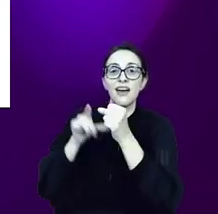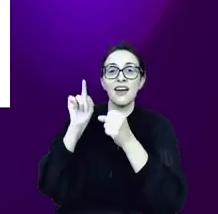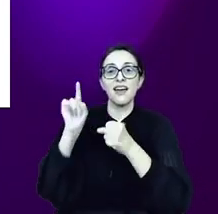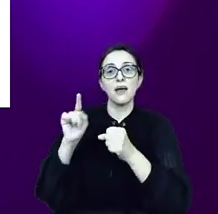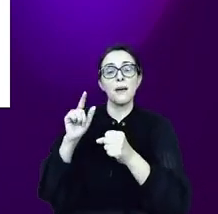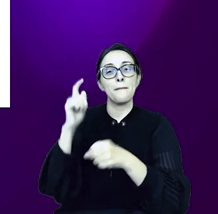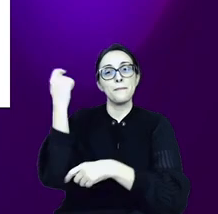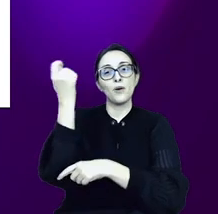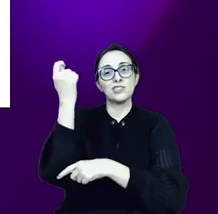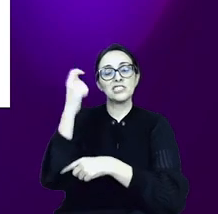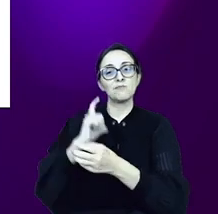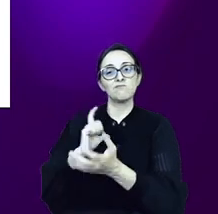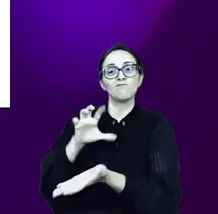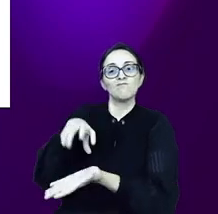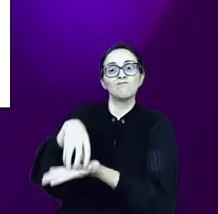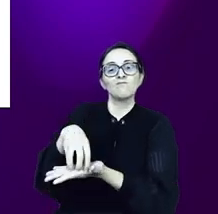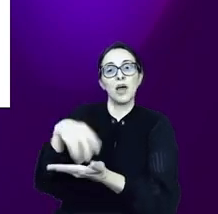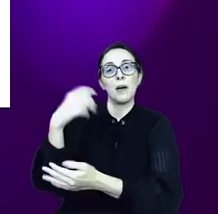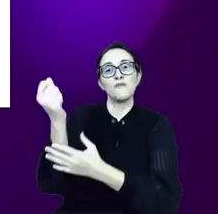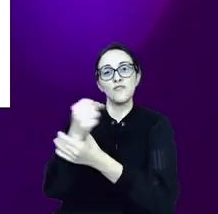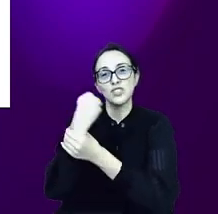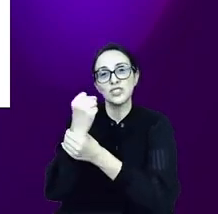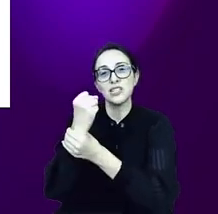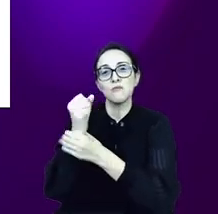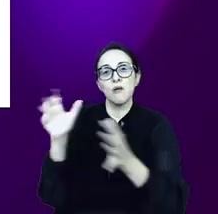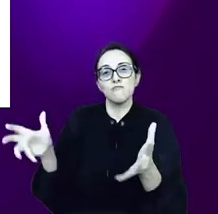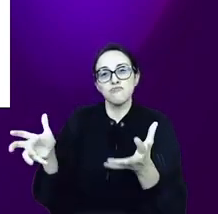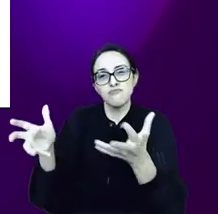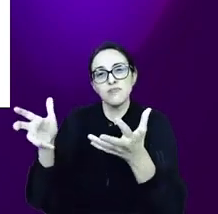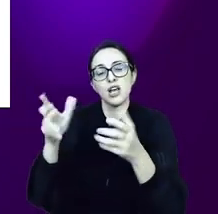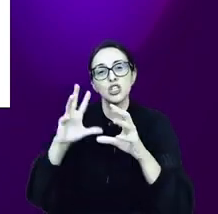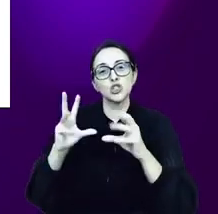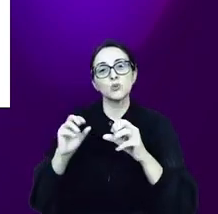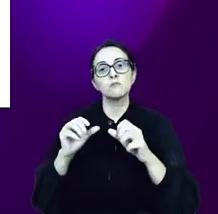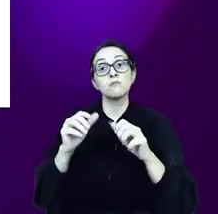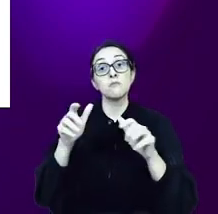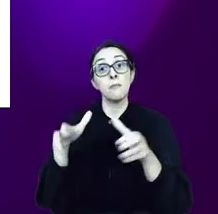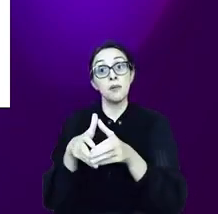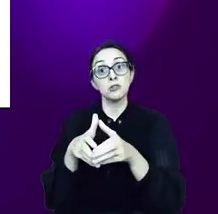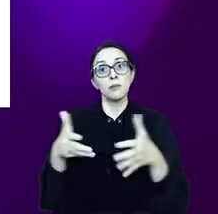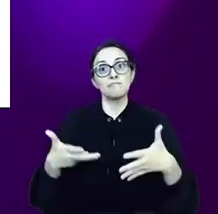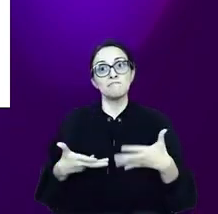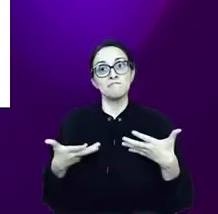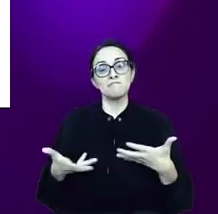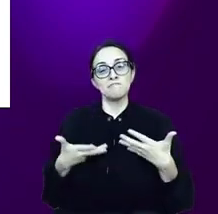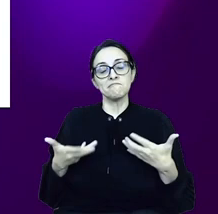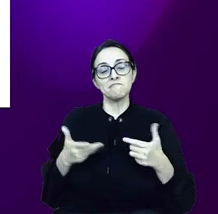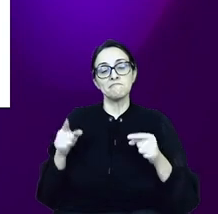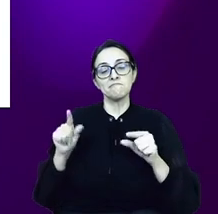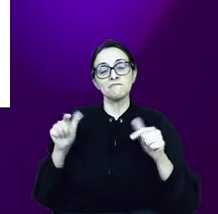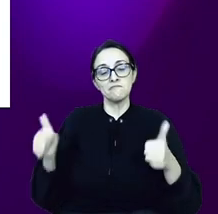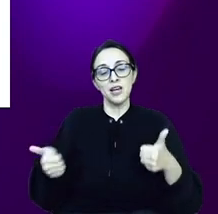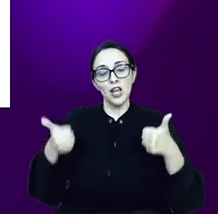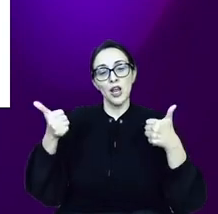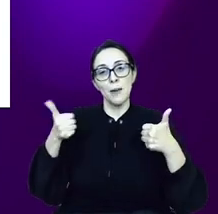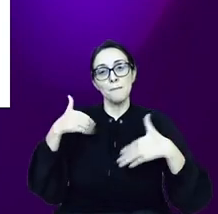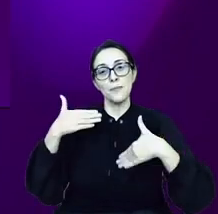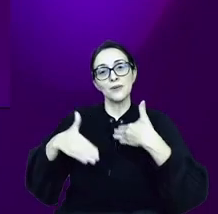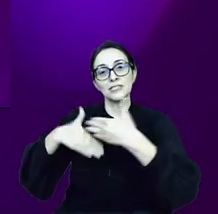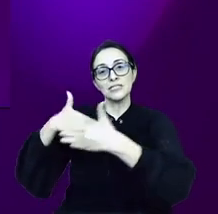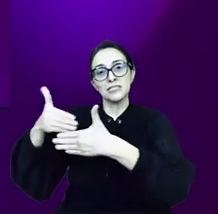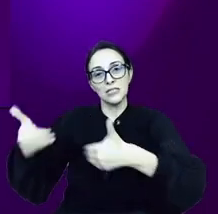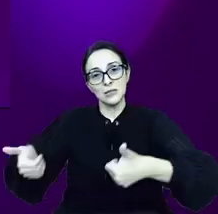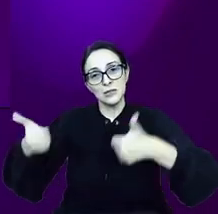reabilitação bastante diferenciado, com um pessoal empolgado para fazer um trabalho que possa melhorar o processo de recuperação desses